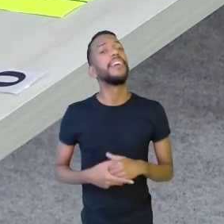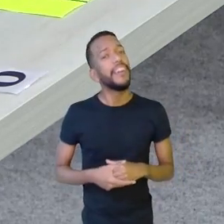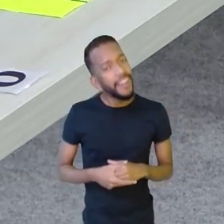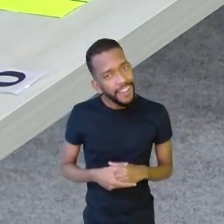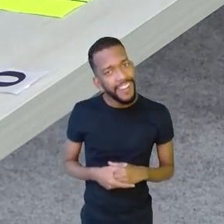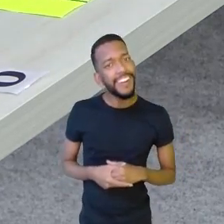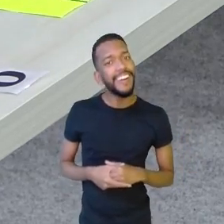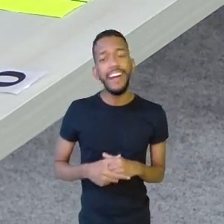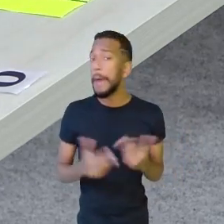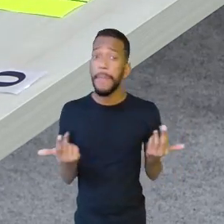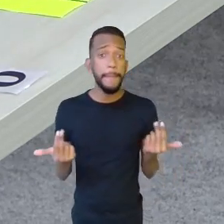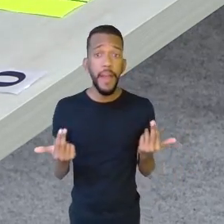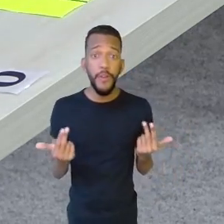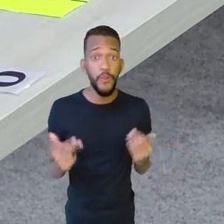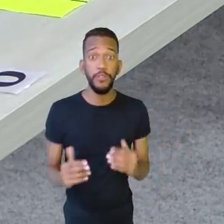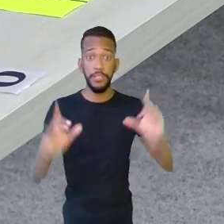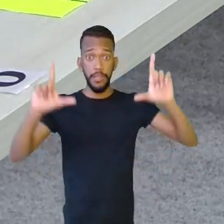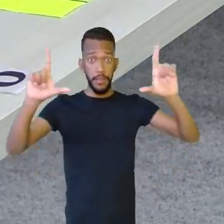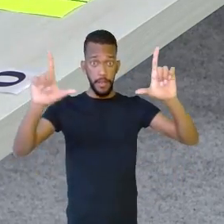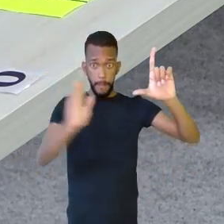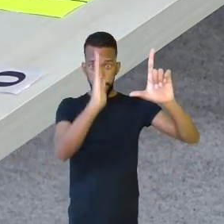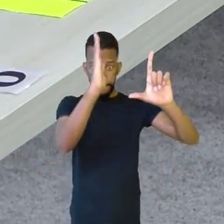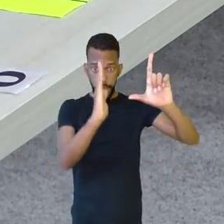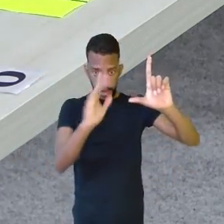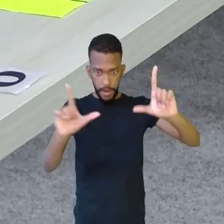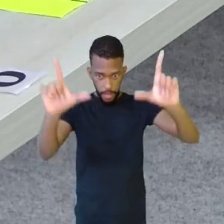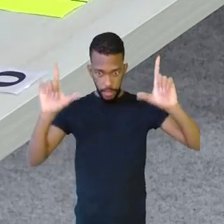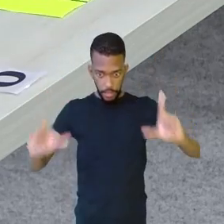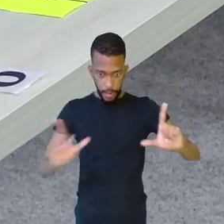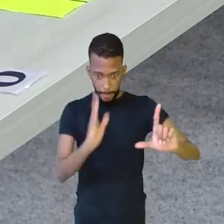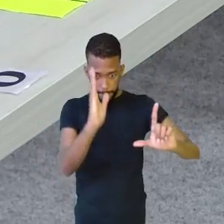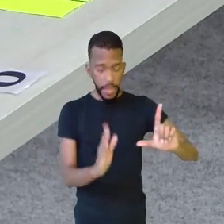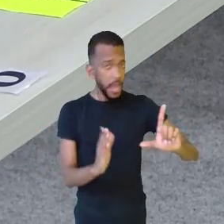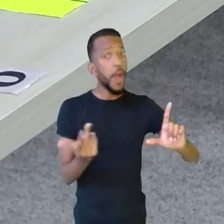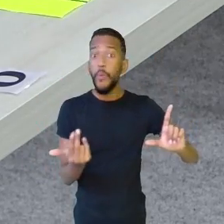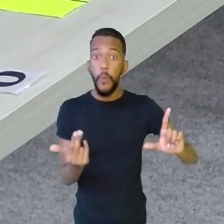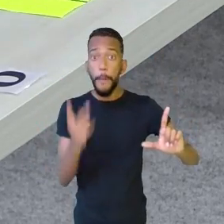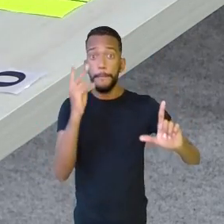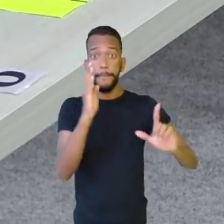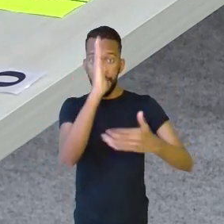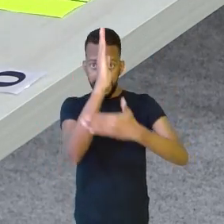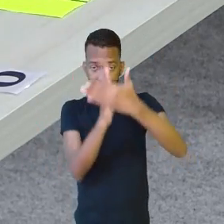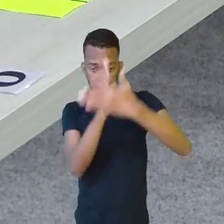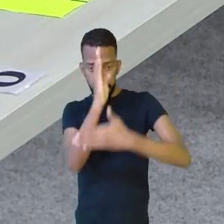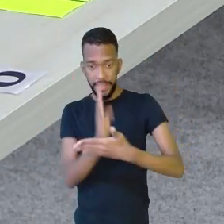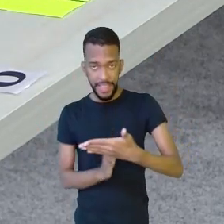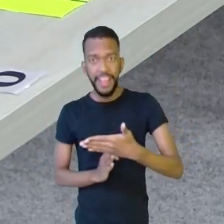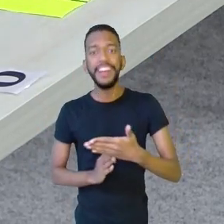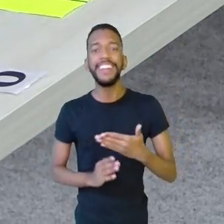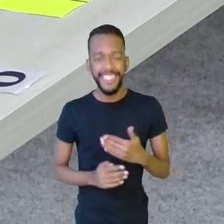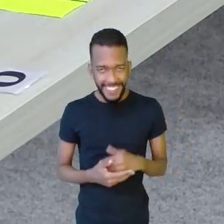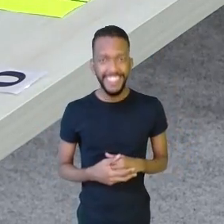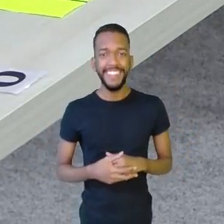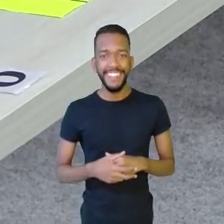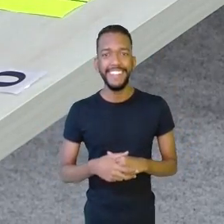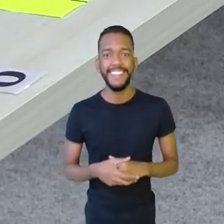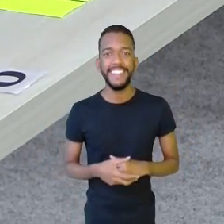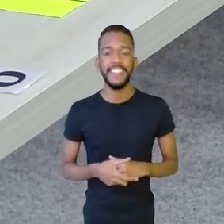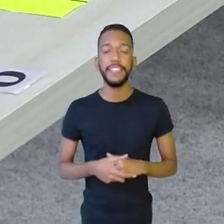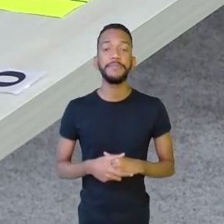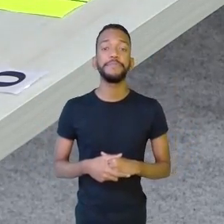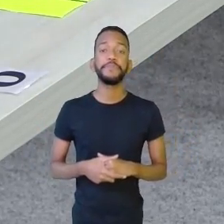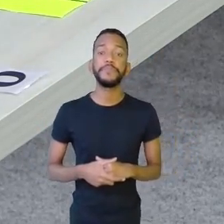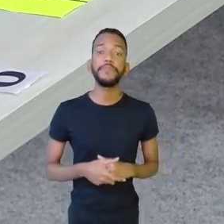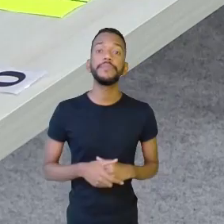Então, ó, tanto aqui como aqui, eu peguei a metade. A metade aqui de 4 pedaços foram